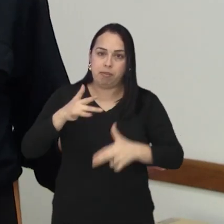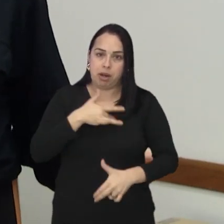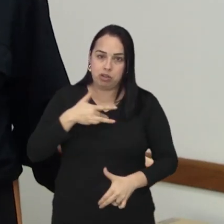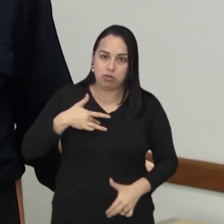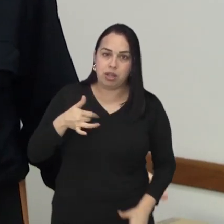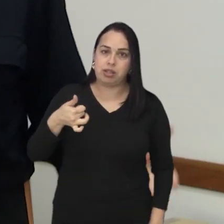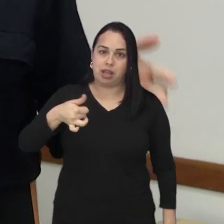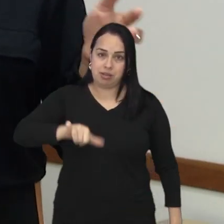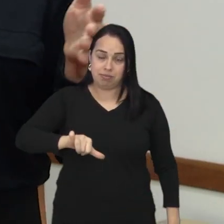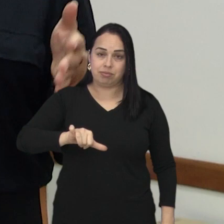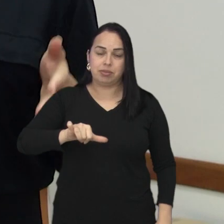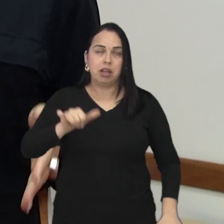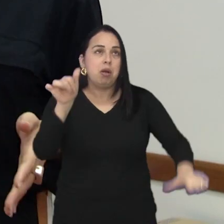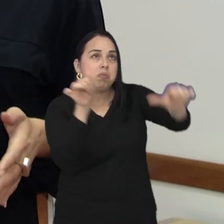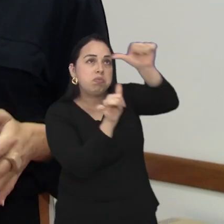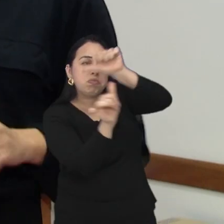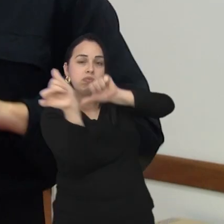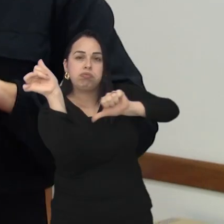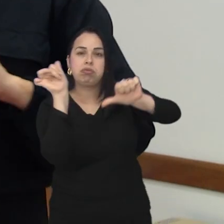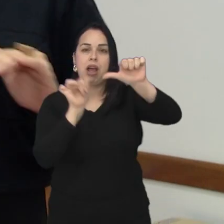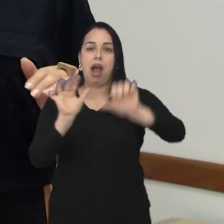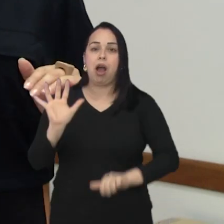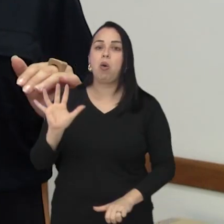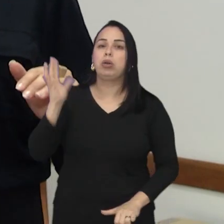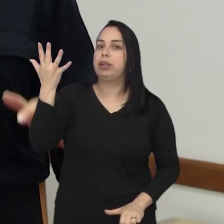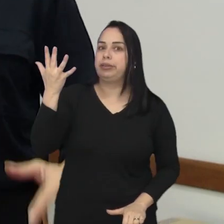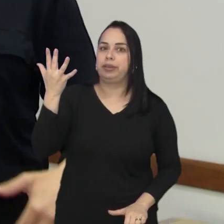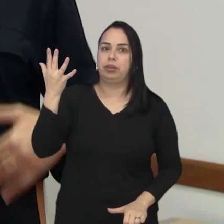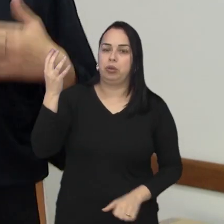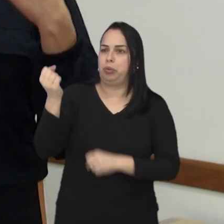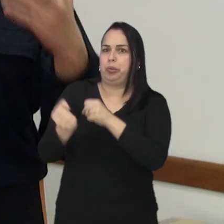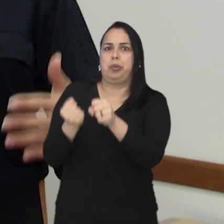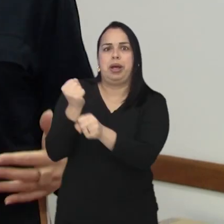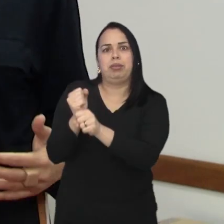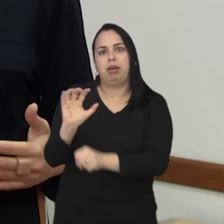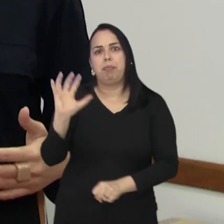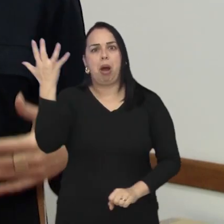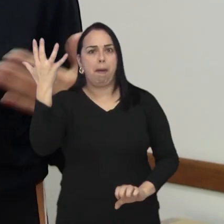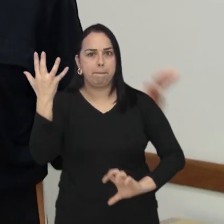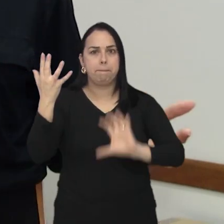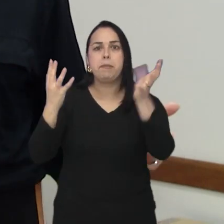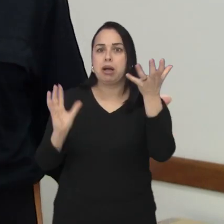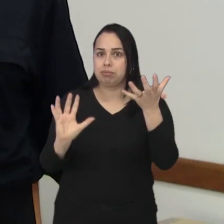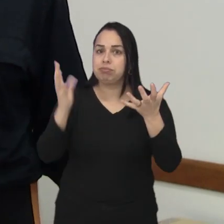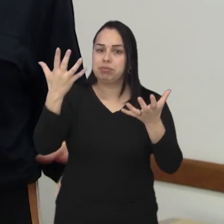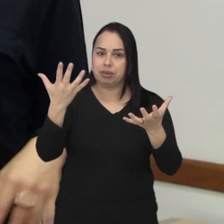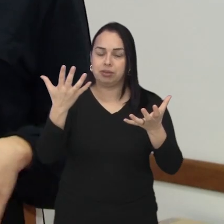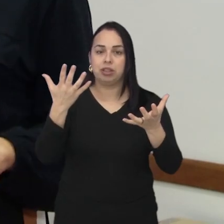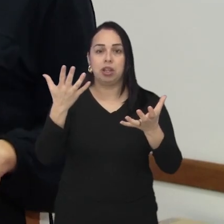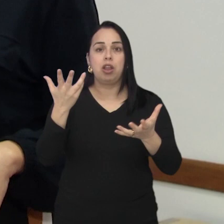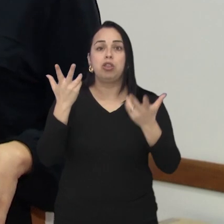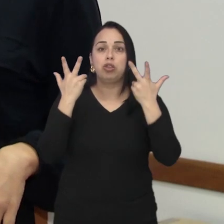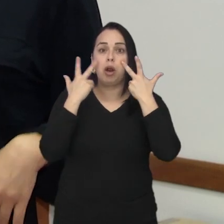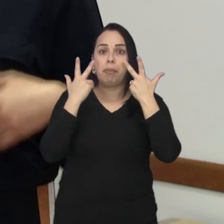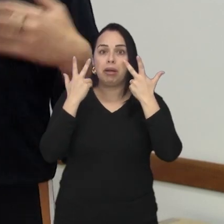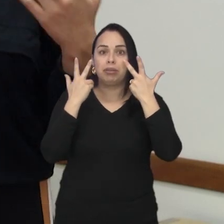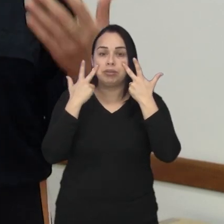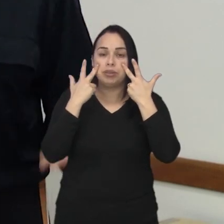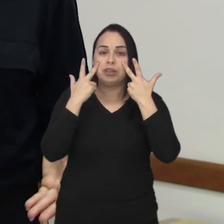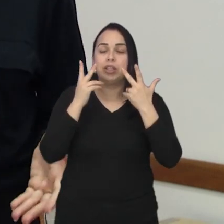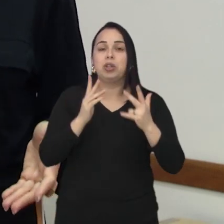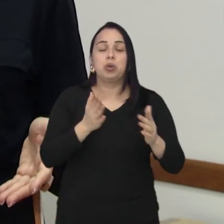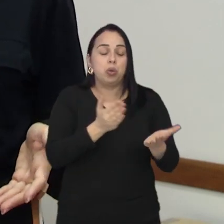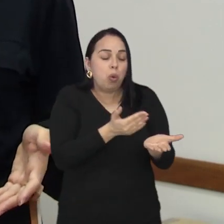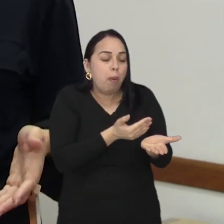mal à saúde. A inversão térmica, ela ocorre em diversos eventos ao longo do ano, geralmente nas